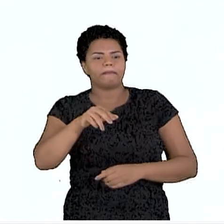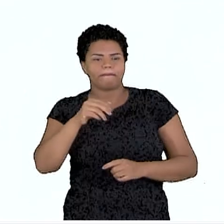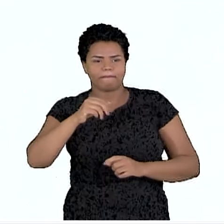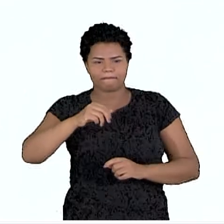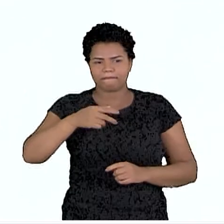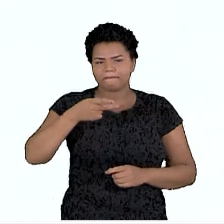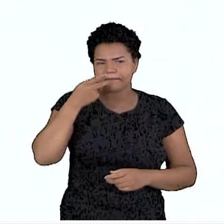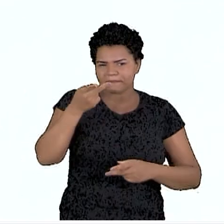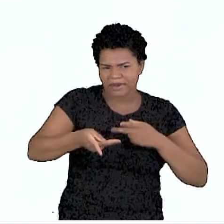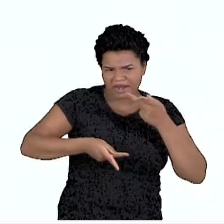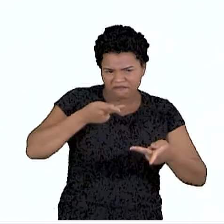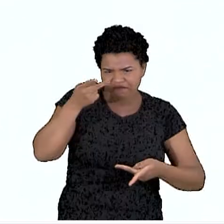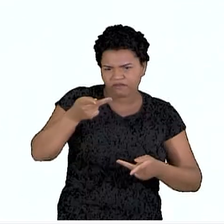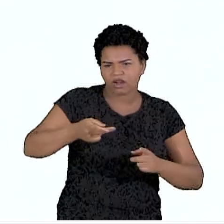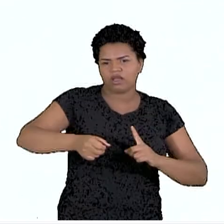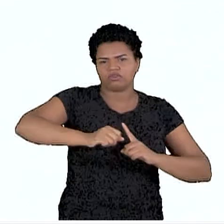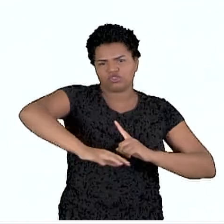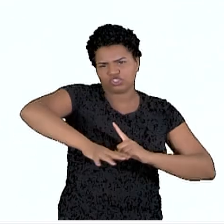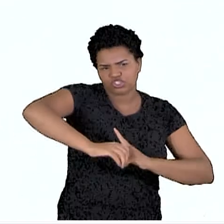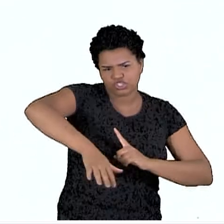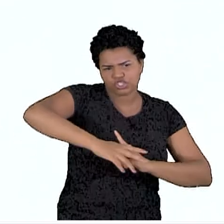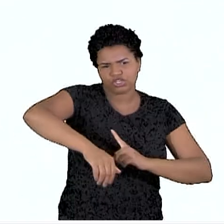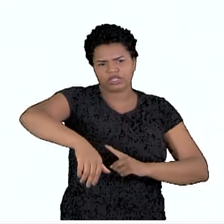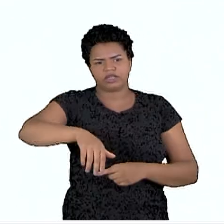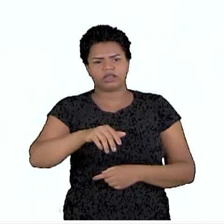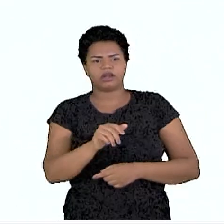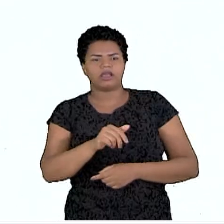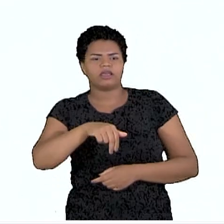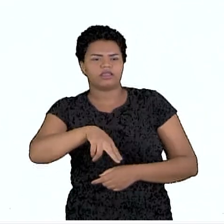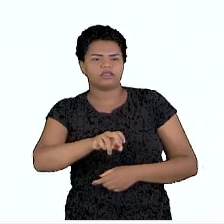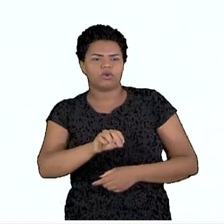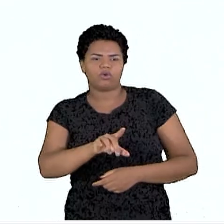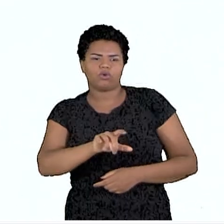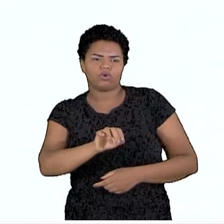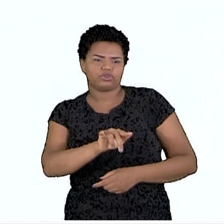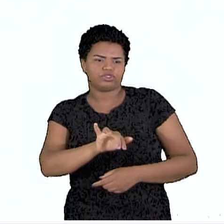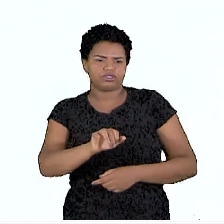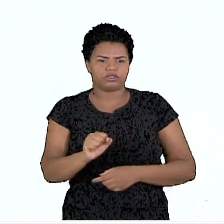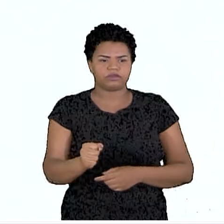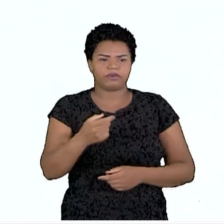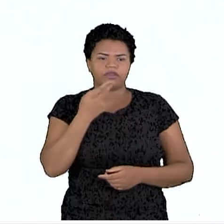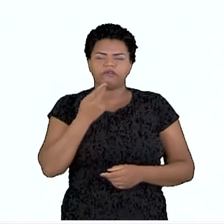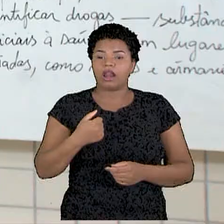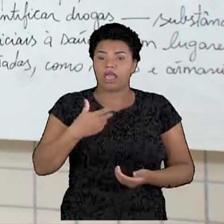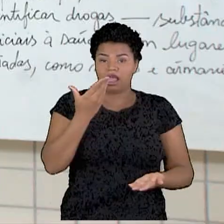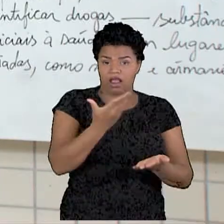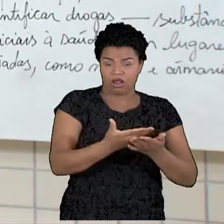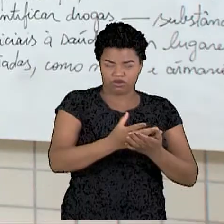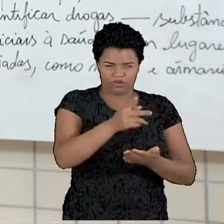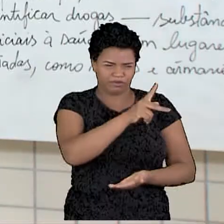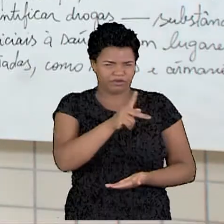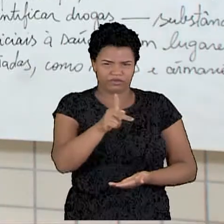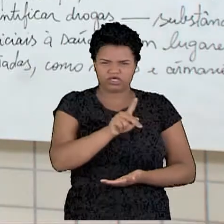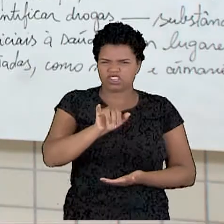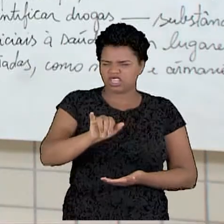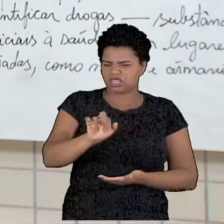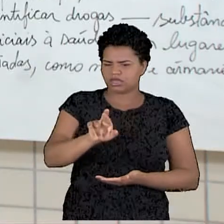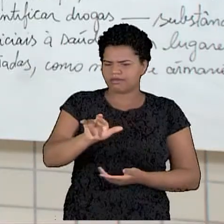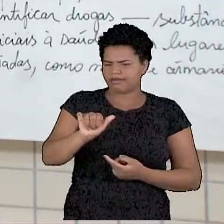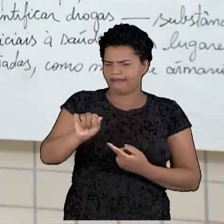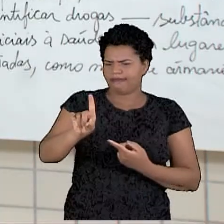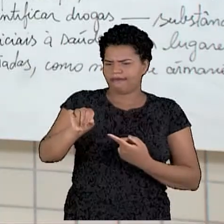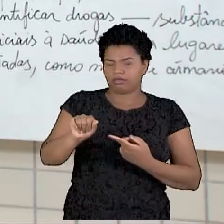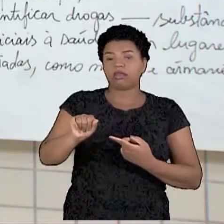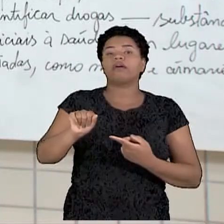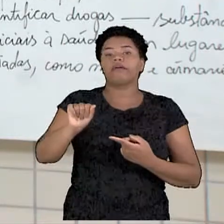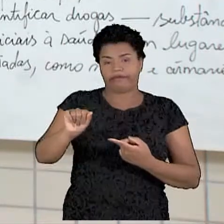expressões populares. A aula do professor foi irada. Então, esse irada, eu vou colocar o quê?